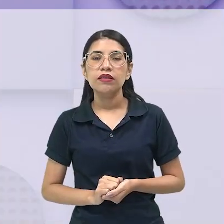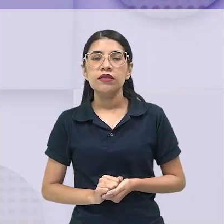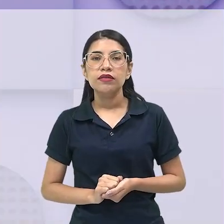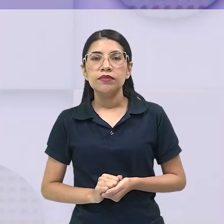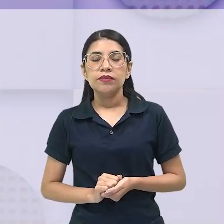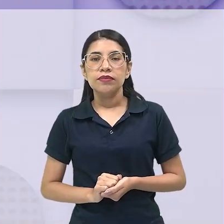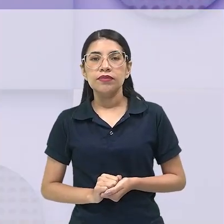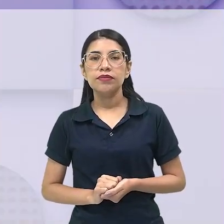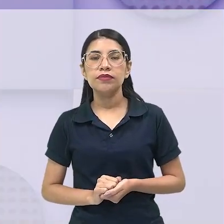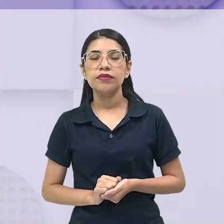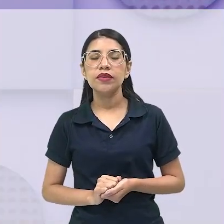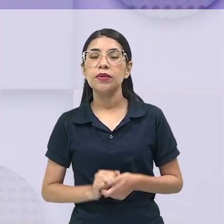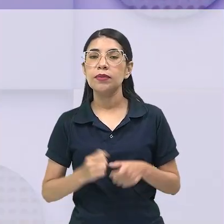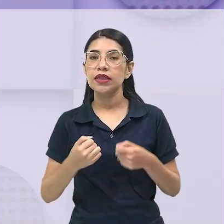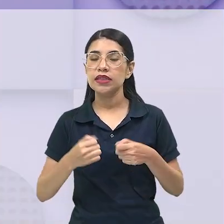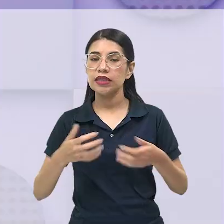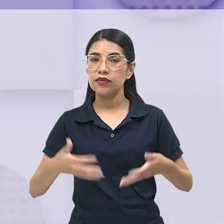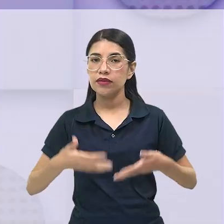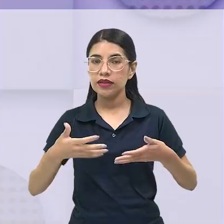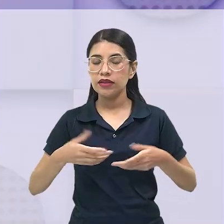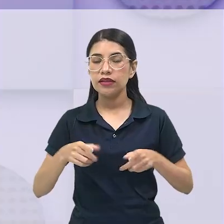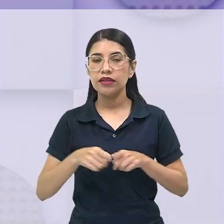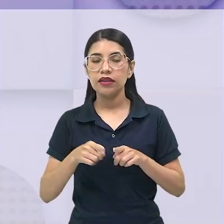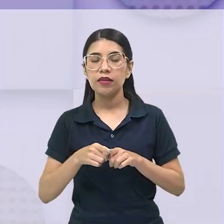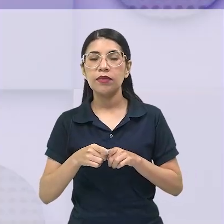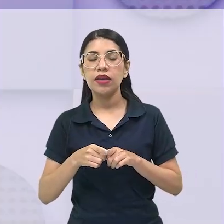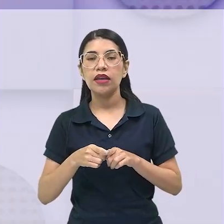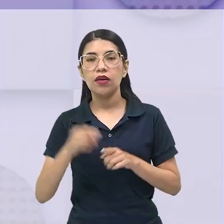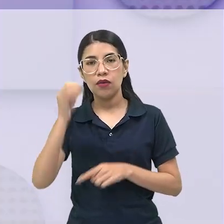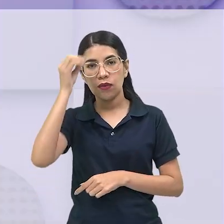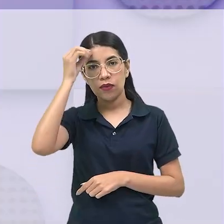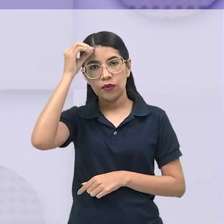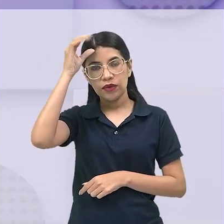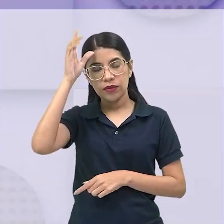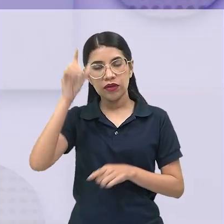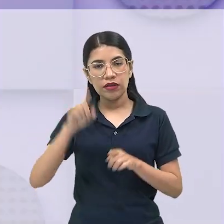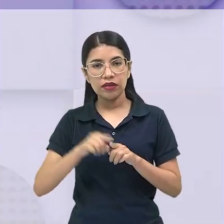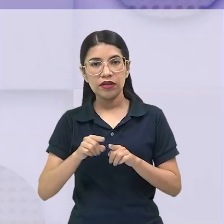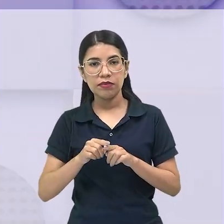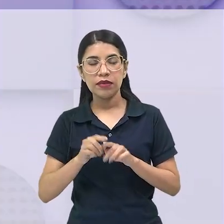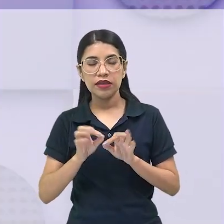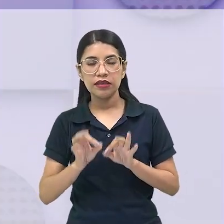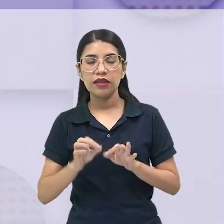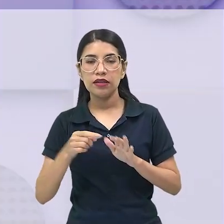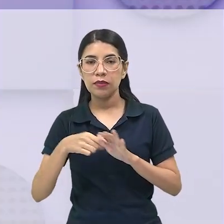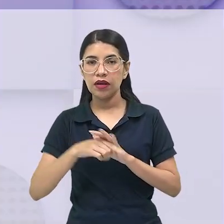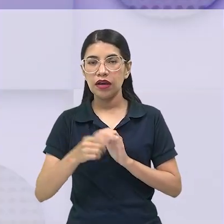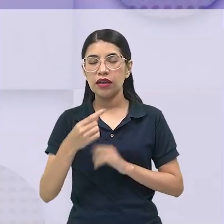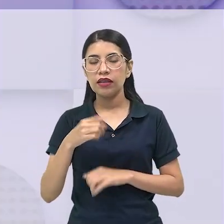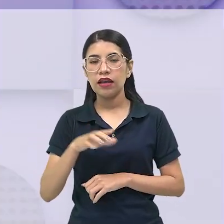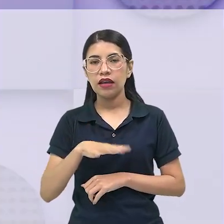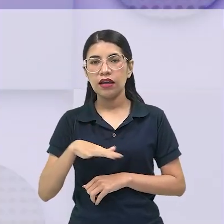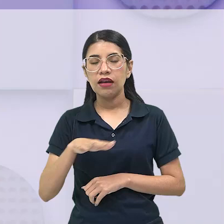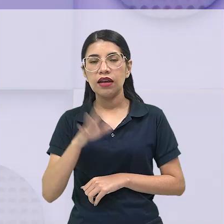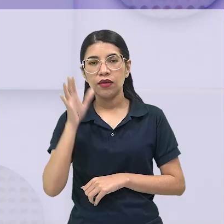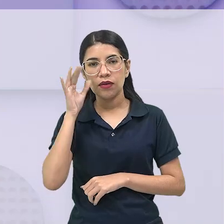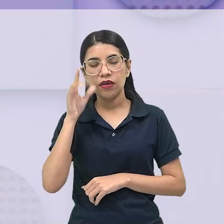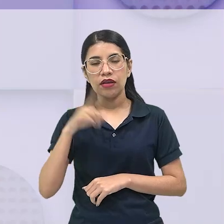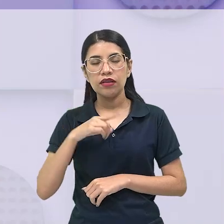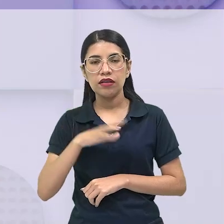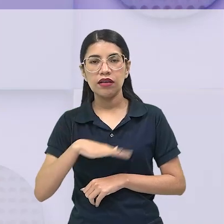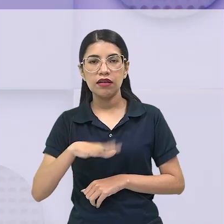nos cativar e aprofundar mais e mais o nosso afã de conhecer mais e mais esse terreno